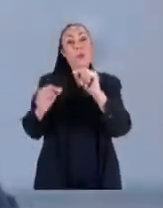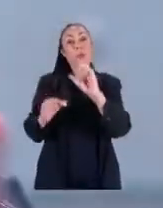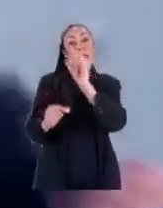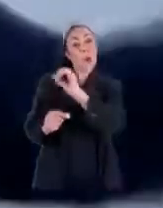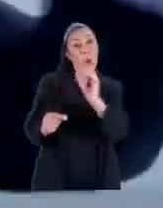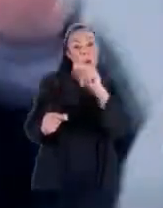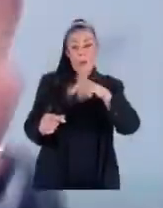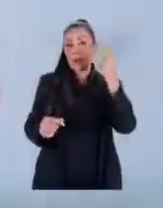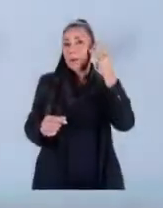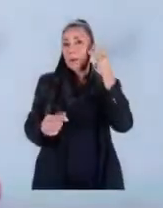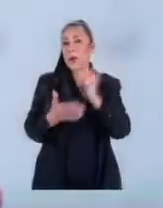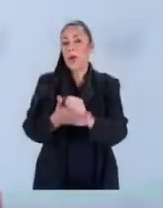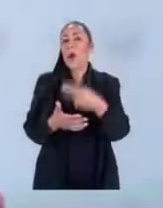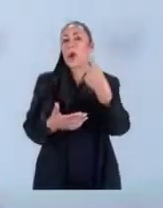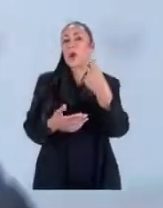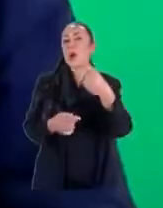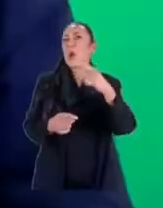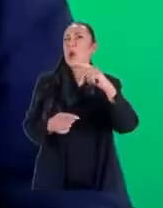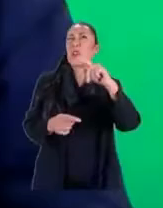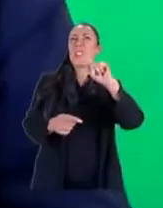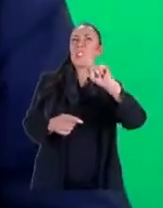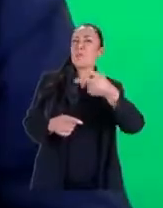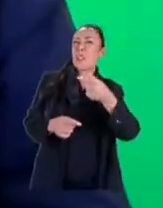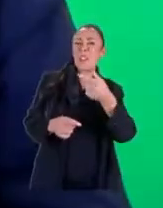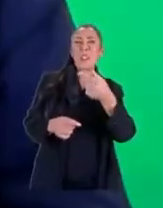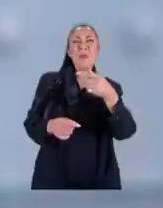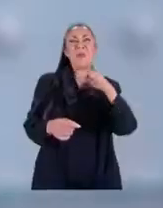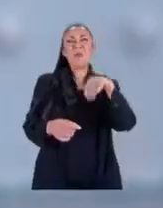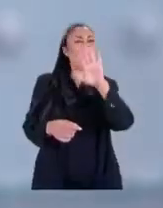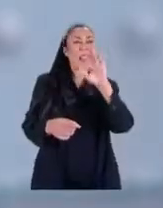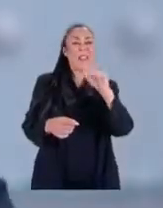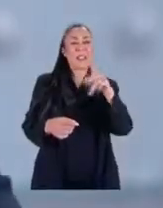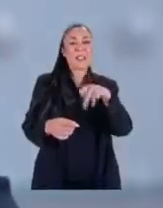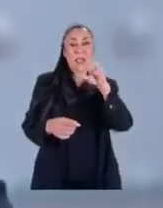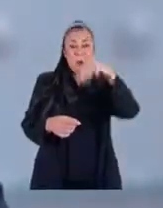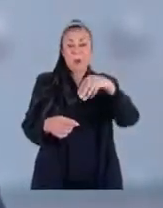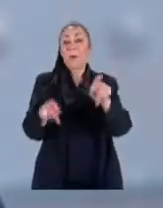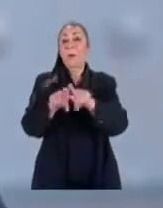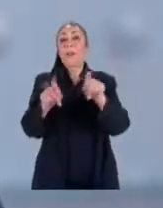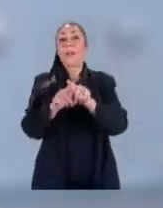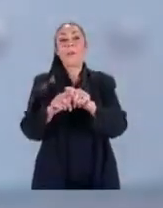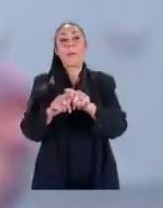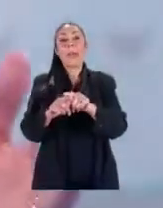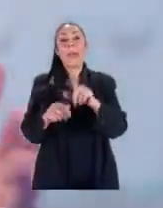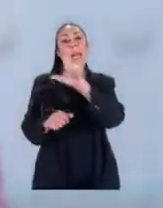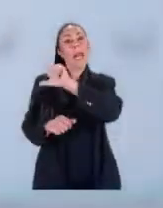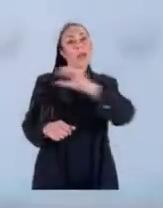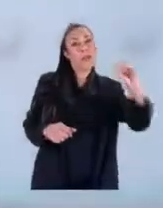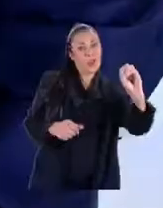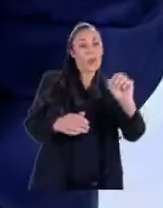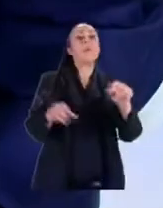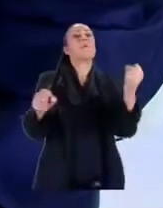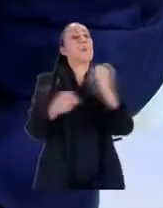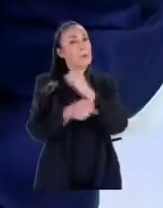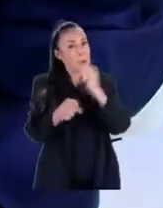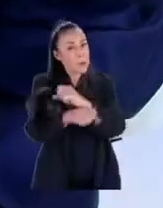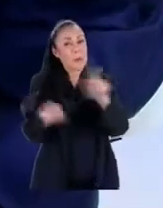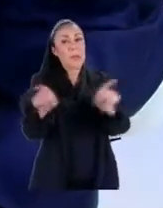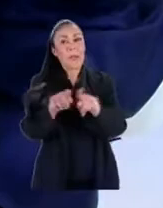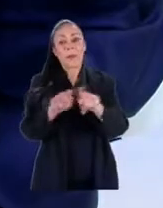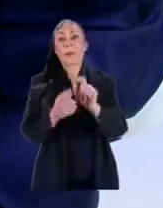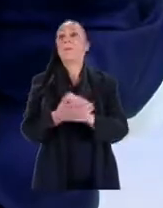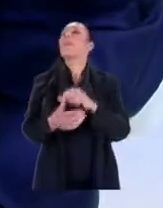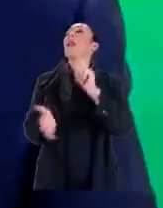quase 2.000 e poucos quilômetros de ferrovia. Essa foi feita. Segundo, nós fizemos a leste-oeste na Bahia, começamos a